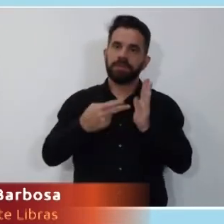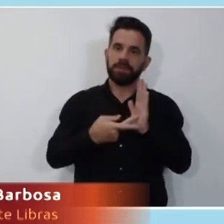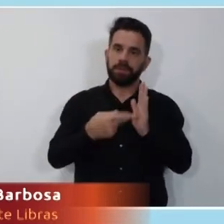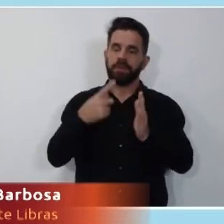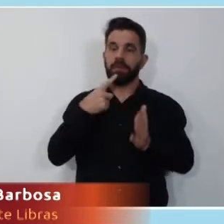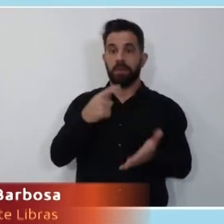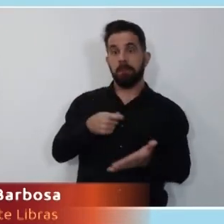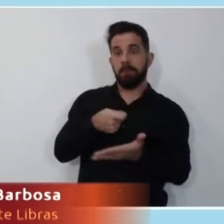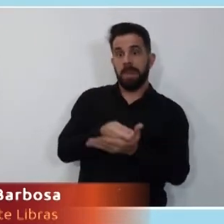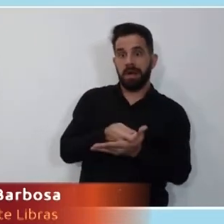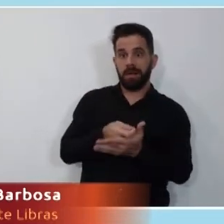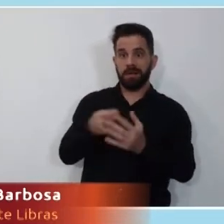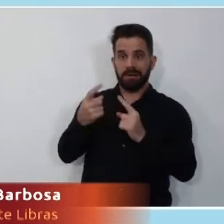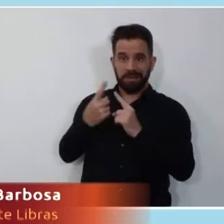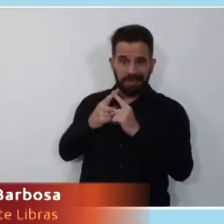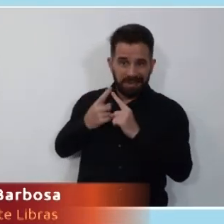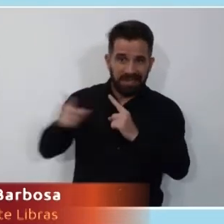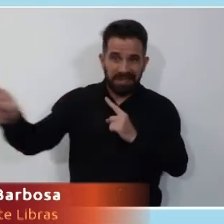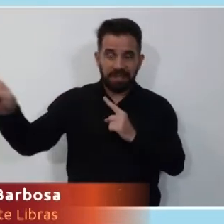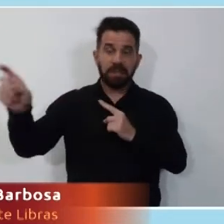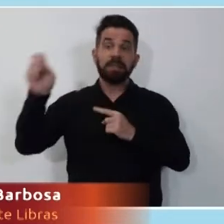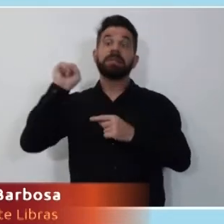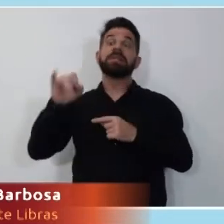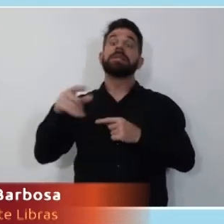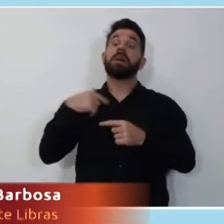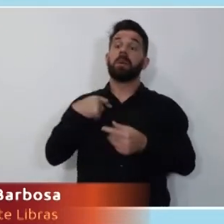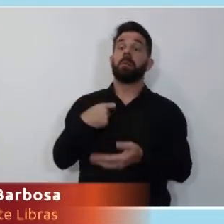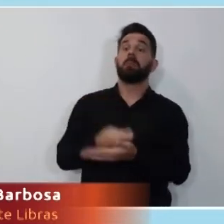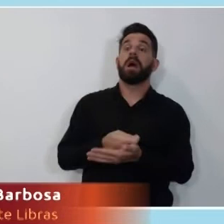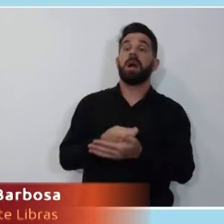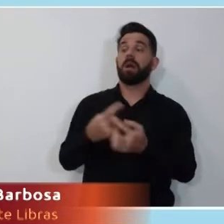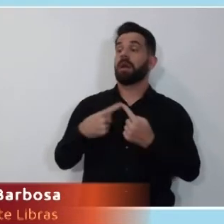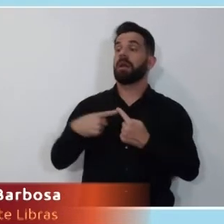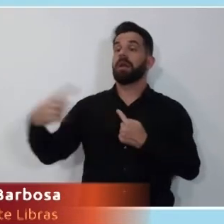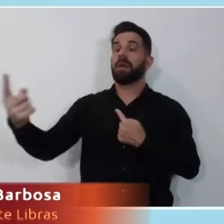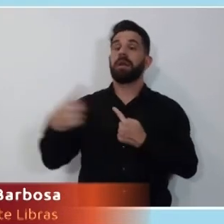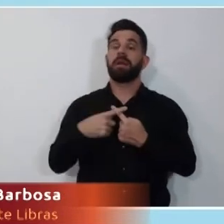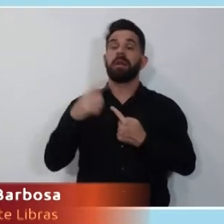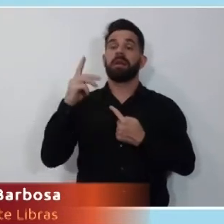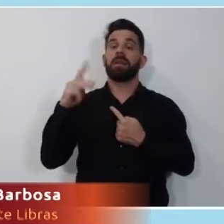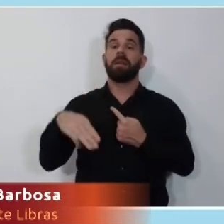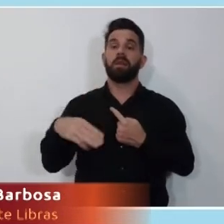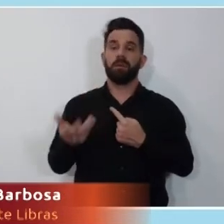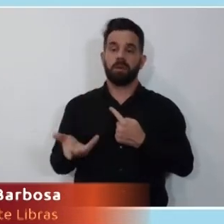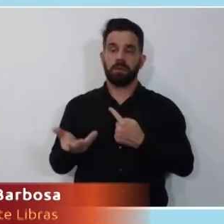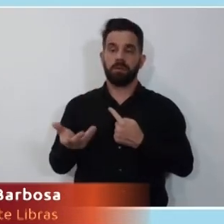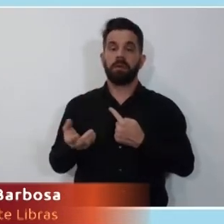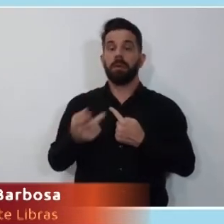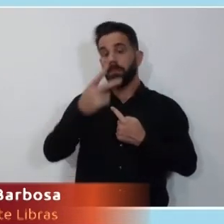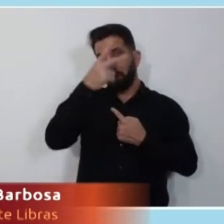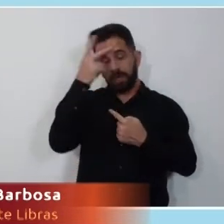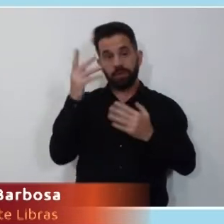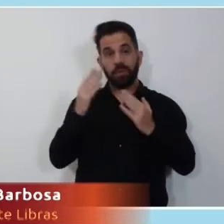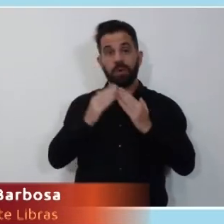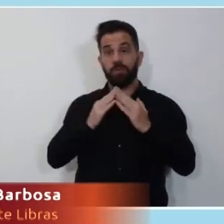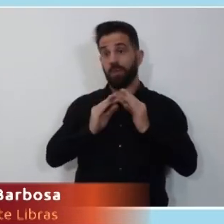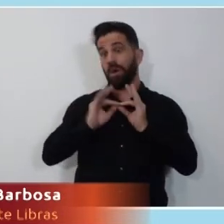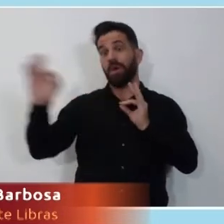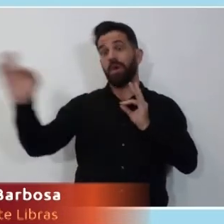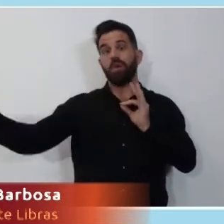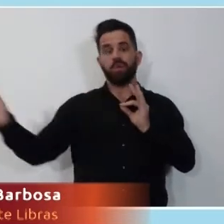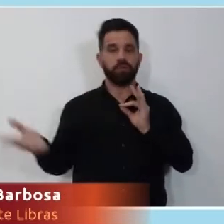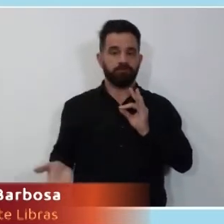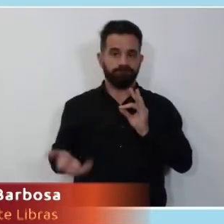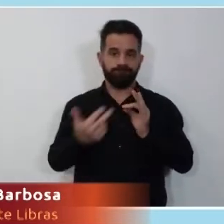isso. Se o passageiro pagasse pelo custo do deslocamento, as pessoas que estão morando na periferia hoje em dia pagariam mais. A ideia é que as